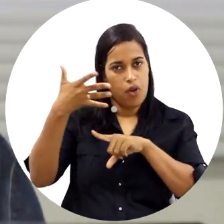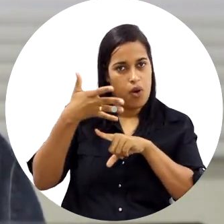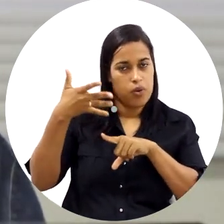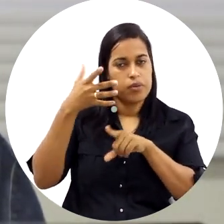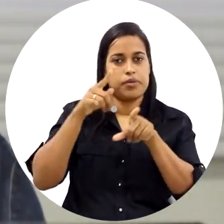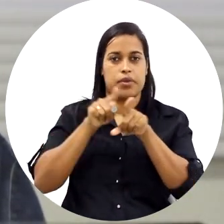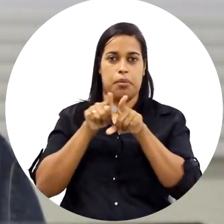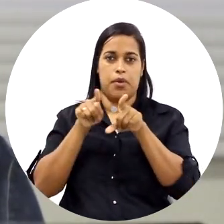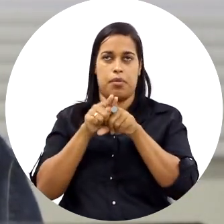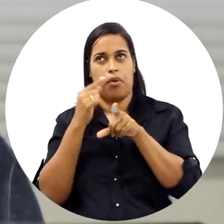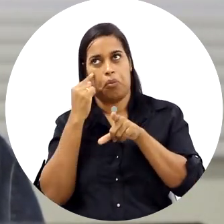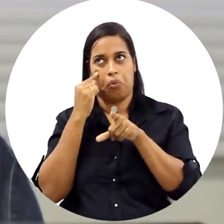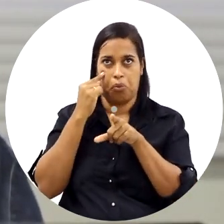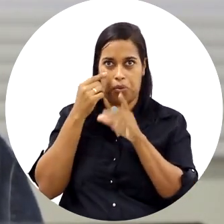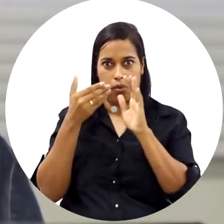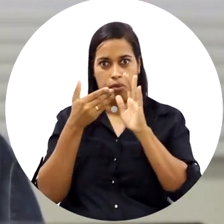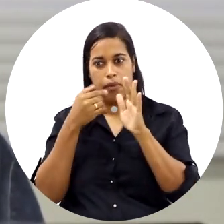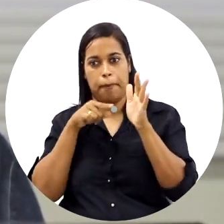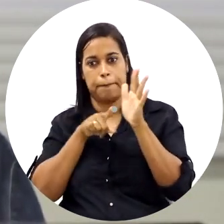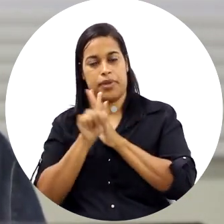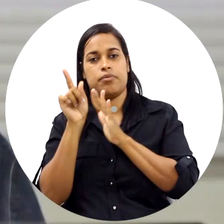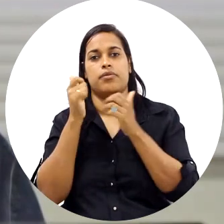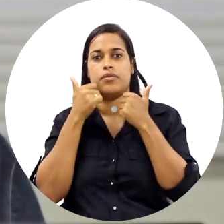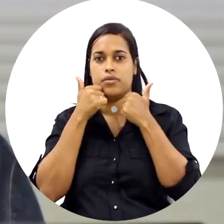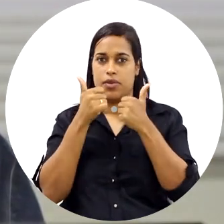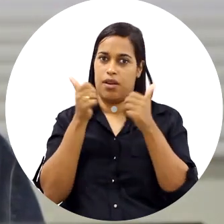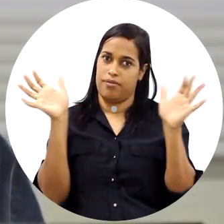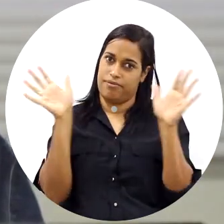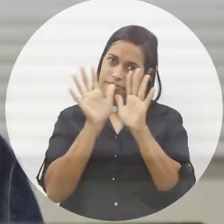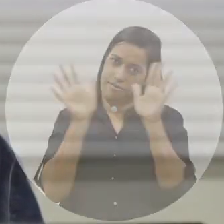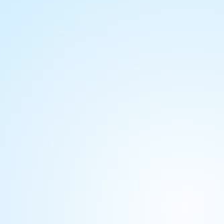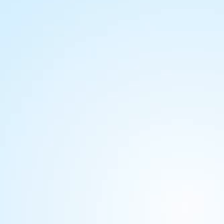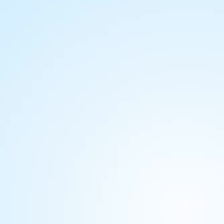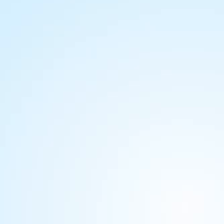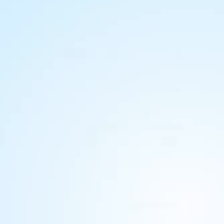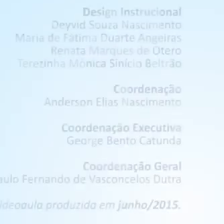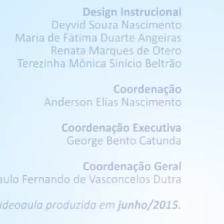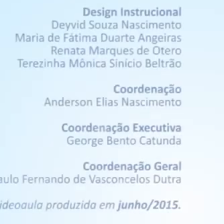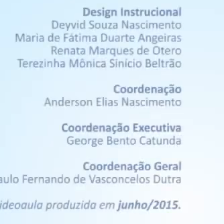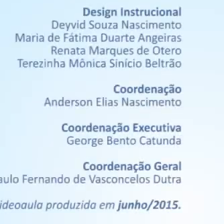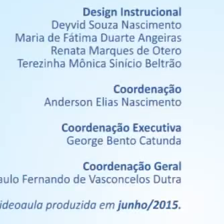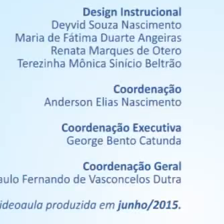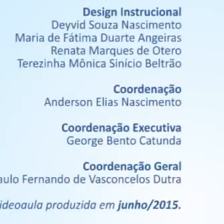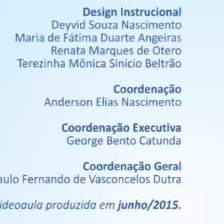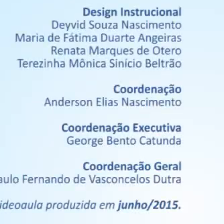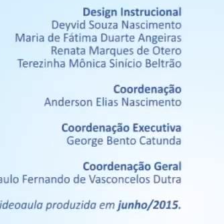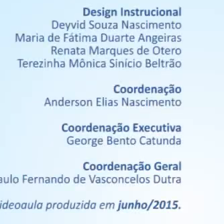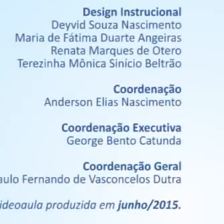ambiente, para tirar dúvidas. Então, até a próxima.